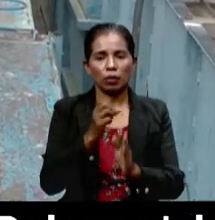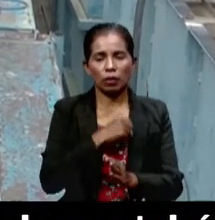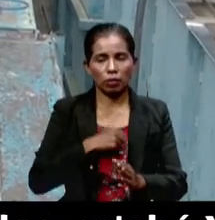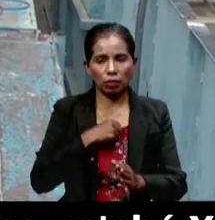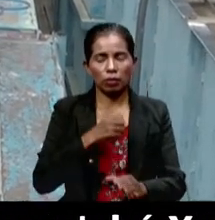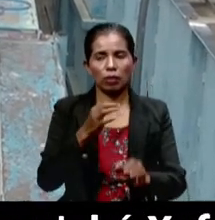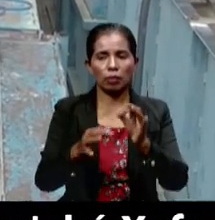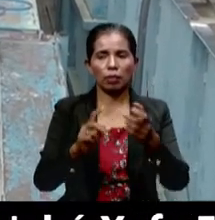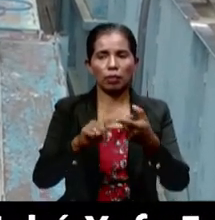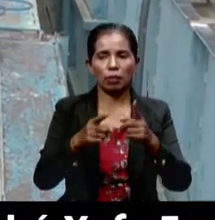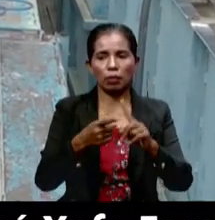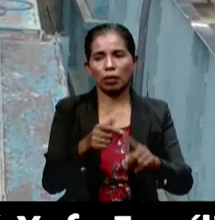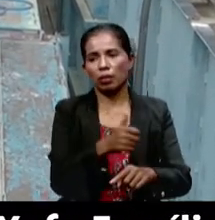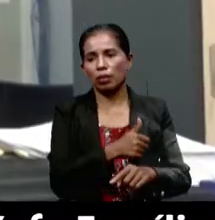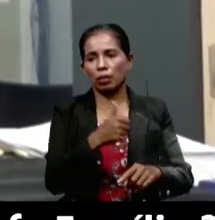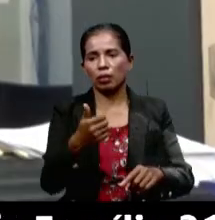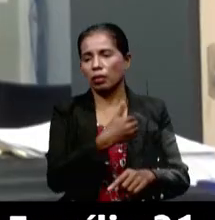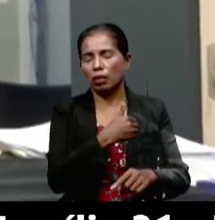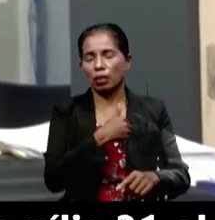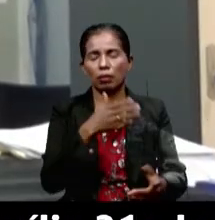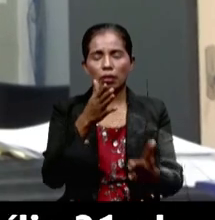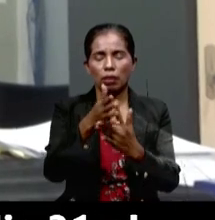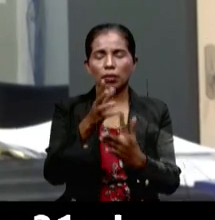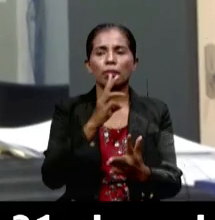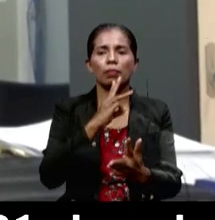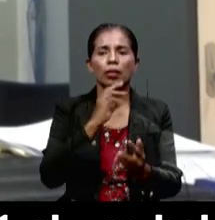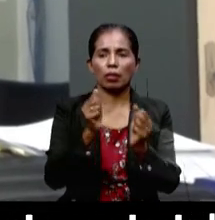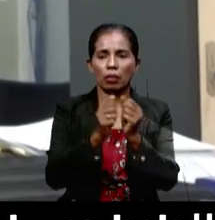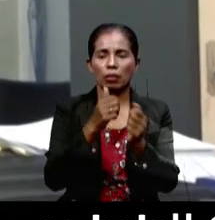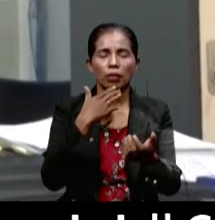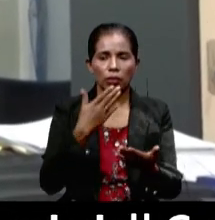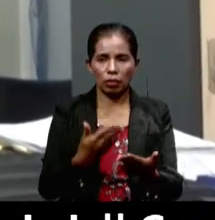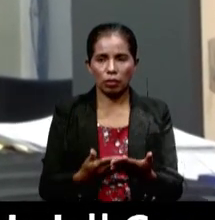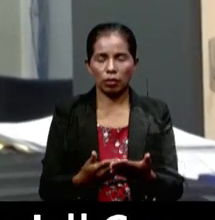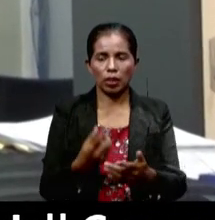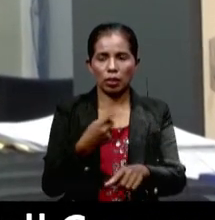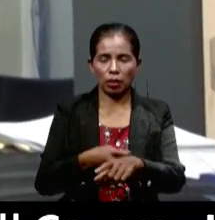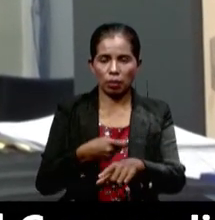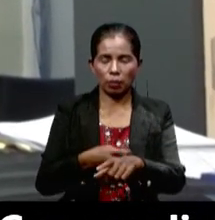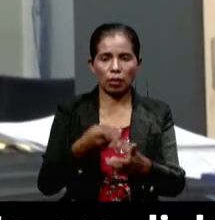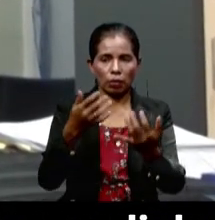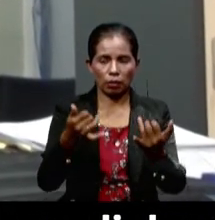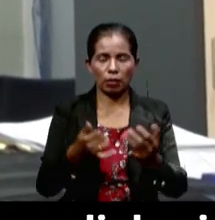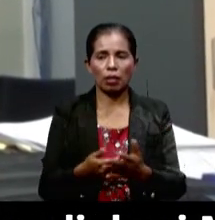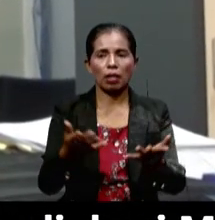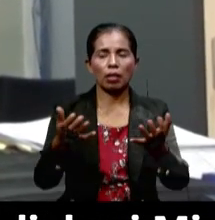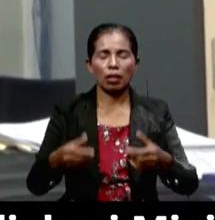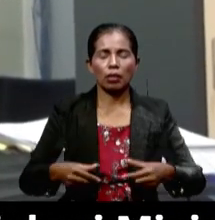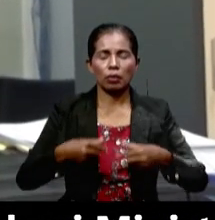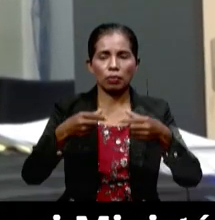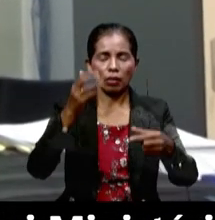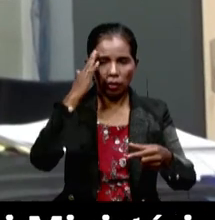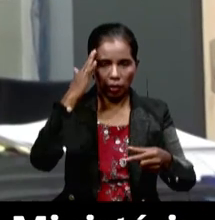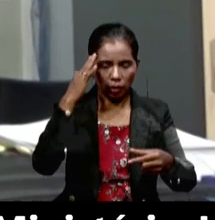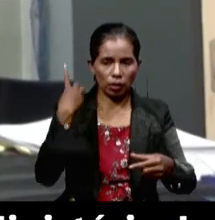nessa aí tem mal palo, que está sido mal, sido com acesso bem o dia, e tempo nem lara, a cara que está for atender, que está